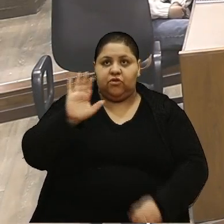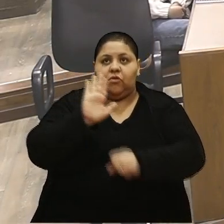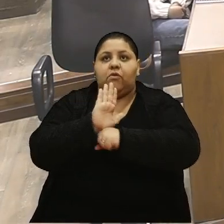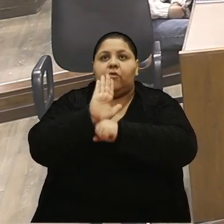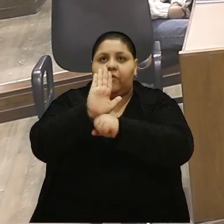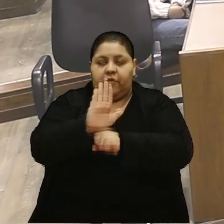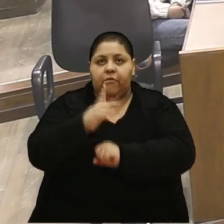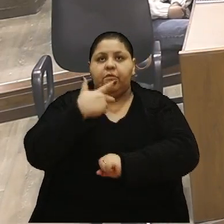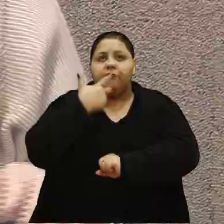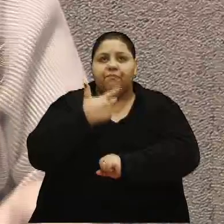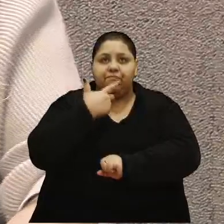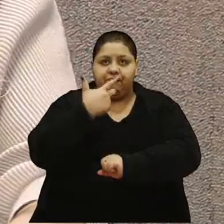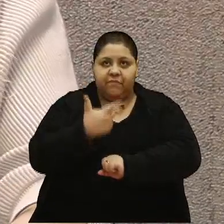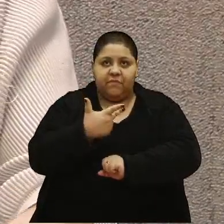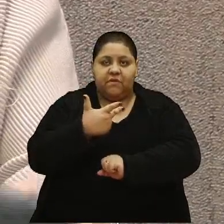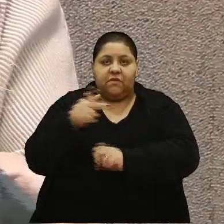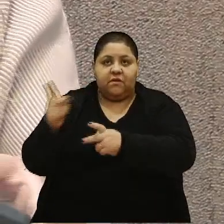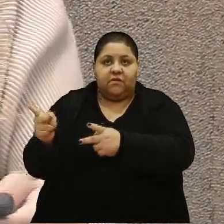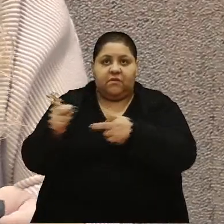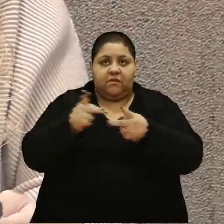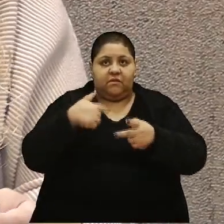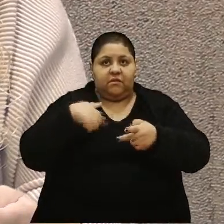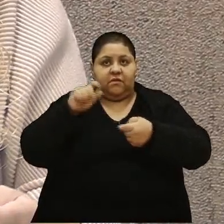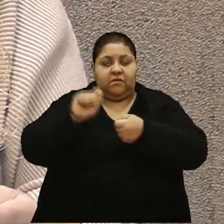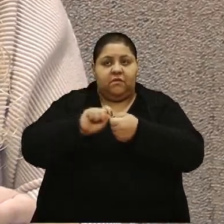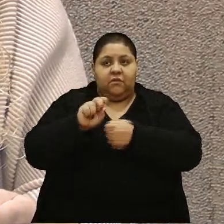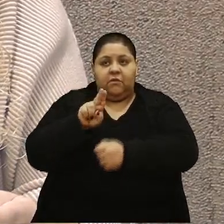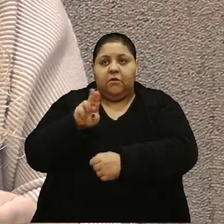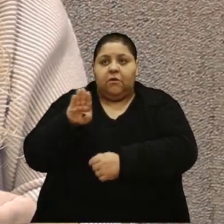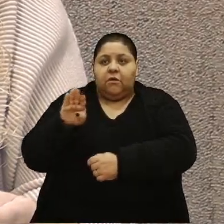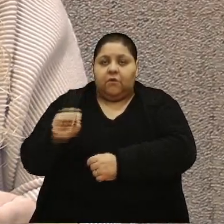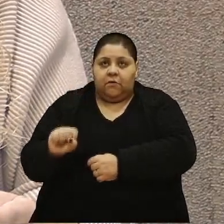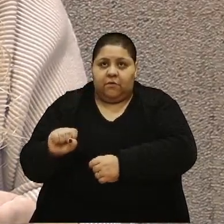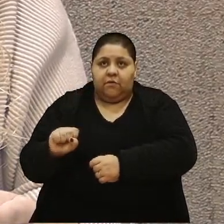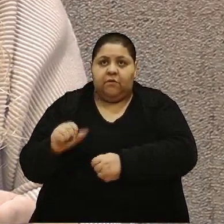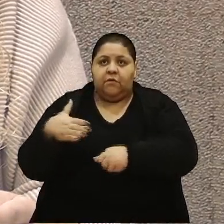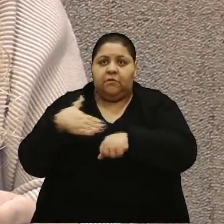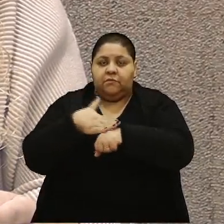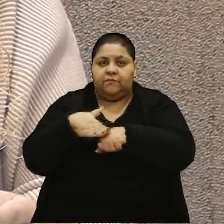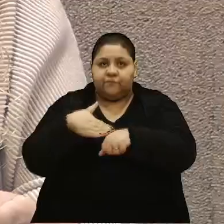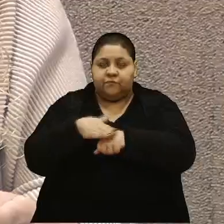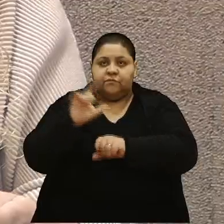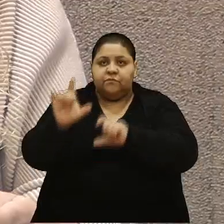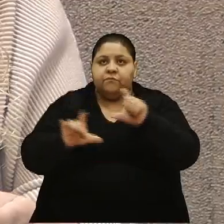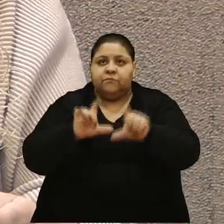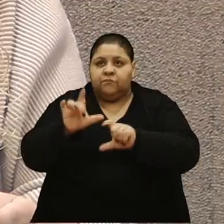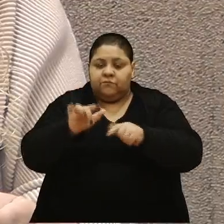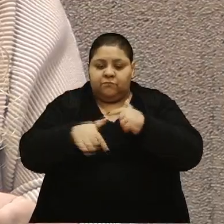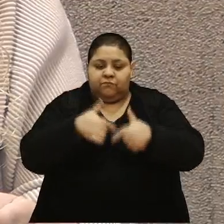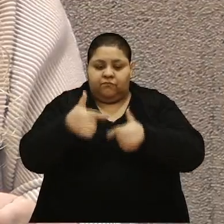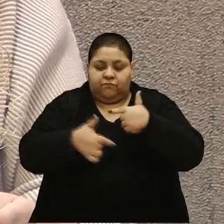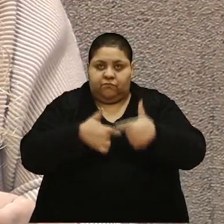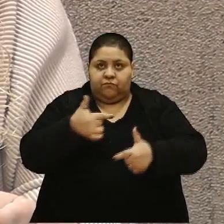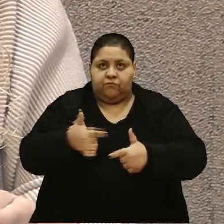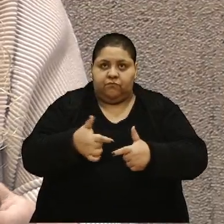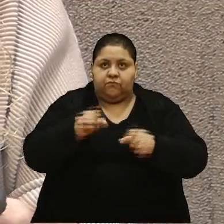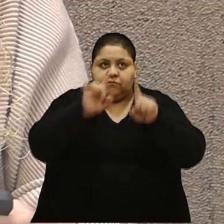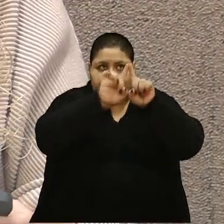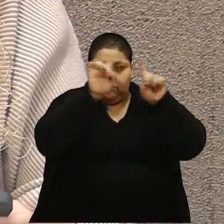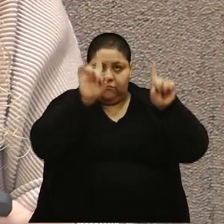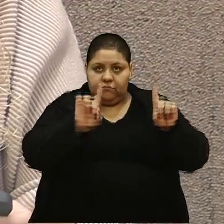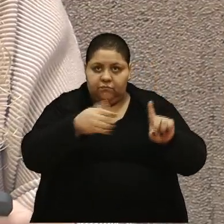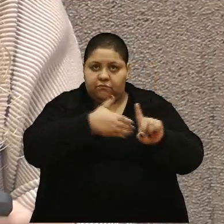senhor, dizendo que as visitas que eu fiz nas UBSs e conversei com as pessoas que trabalham ali, os servidores,